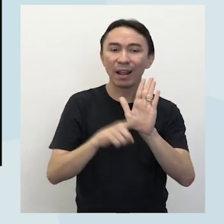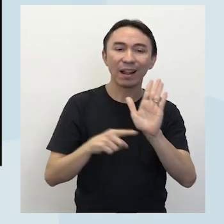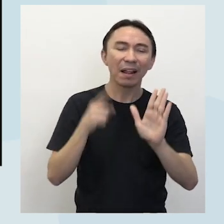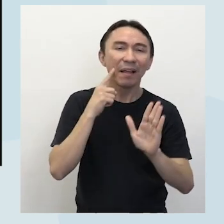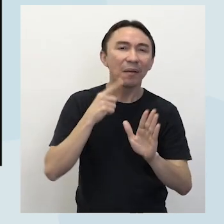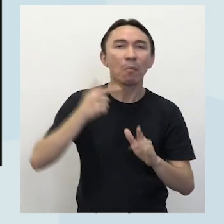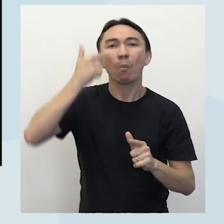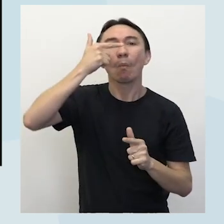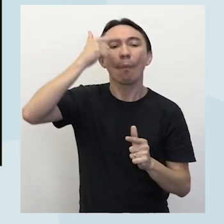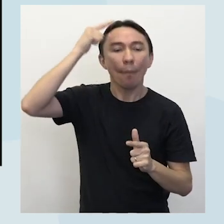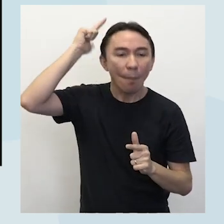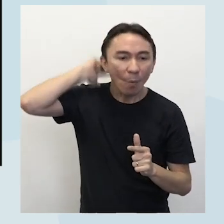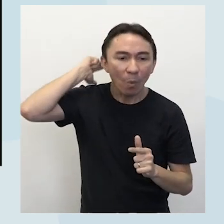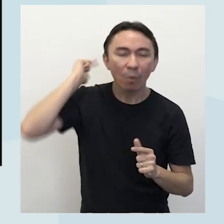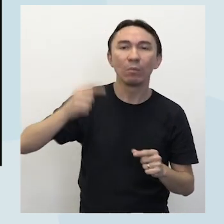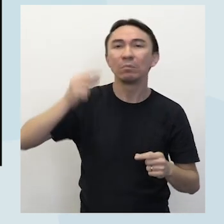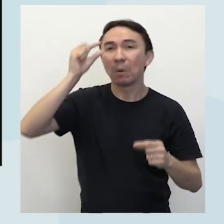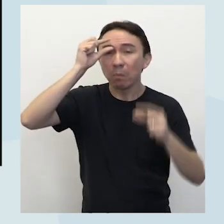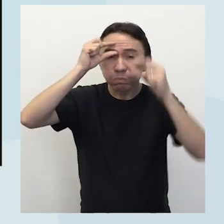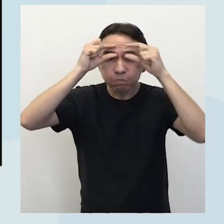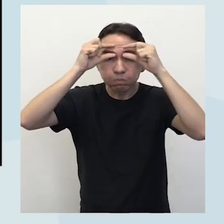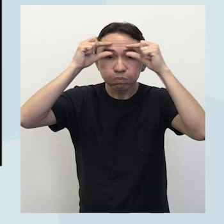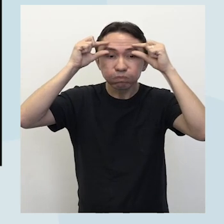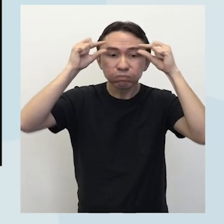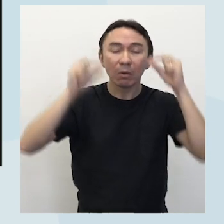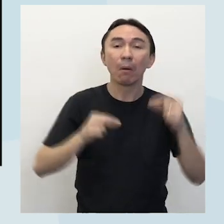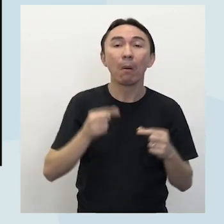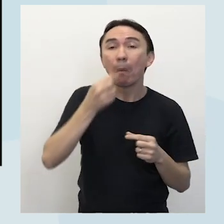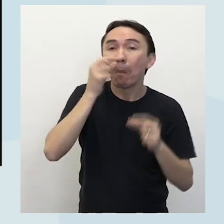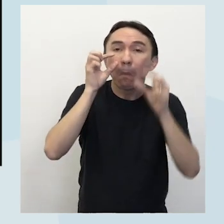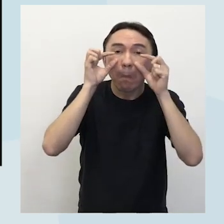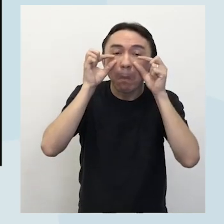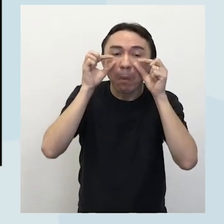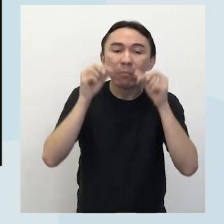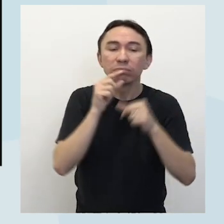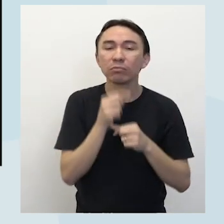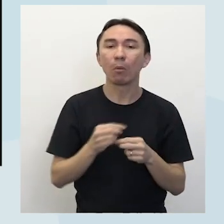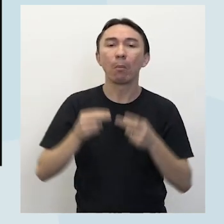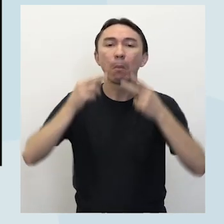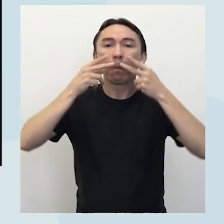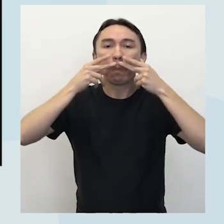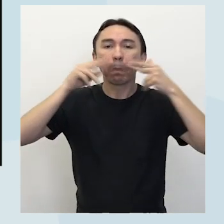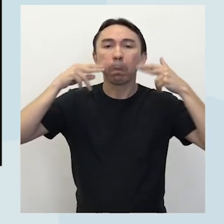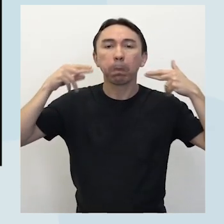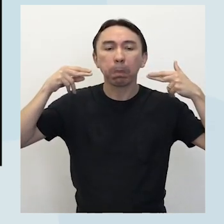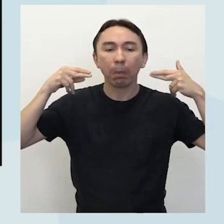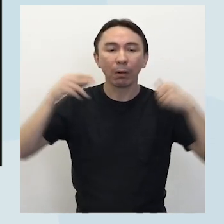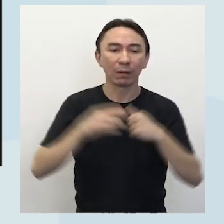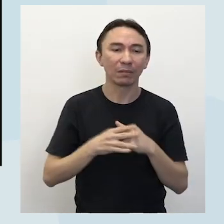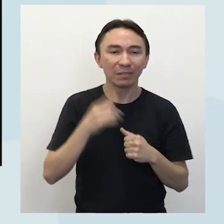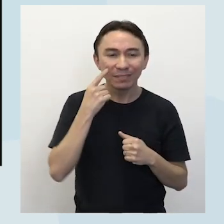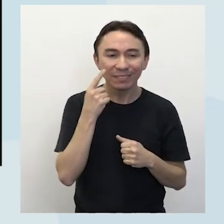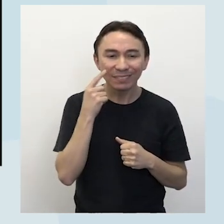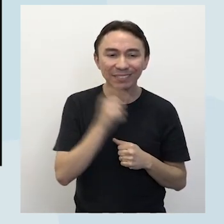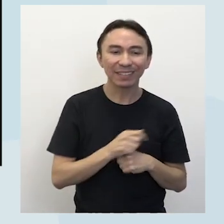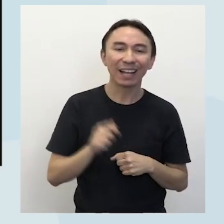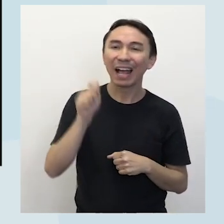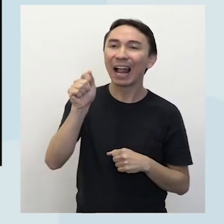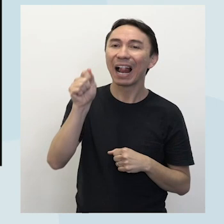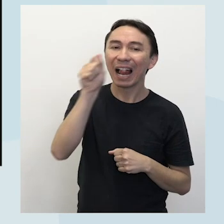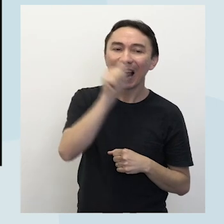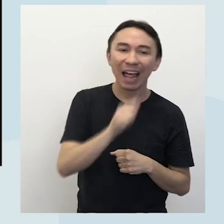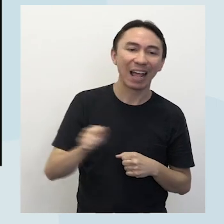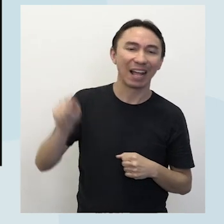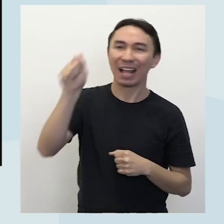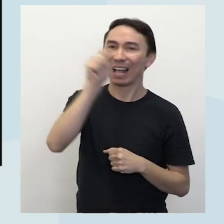com sobrancelhas salientes, um óculos bem pequenininho, um bigodão. E tá vendo aí, gente, o arroba dela? AN4